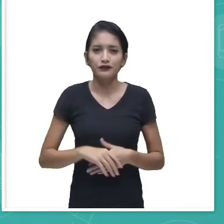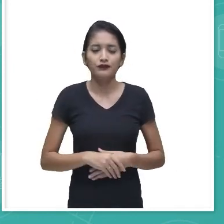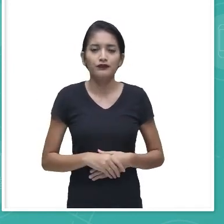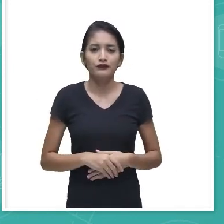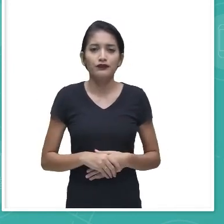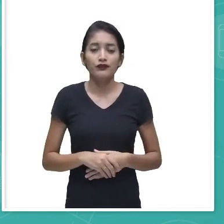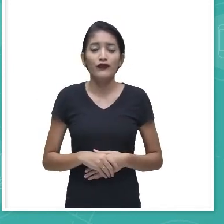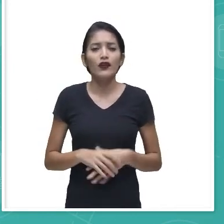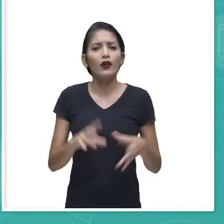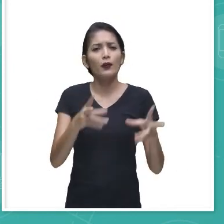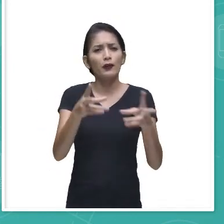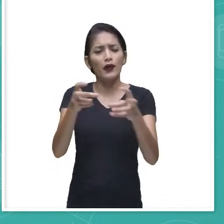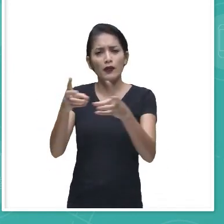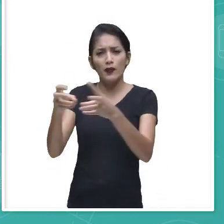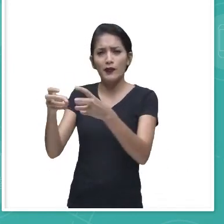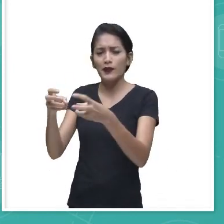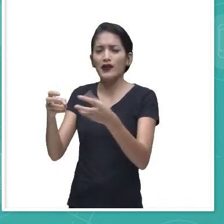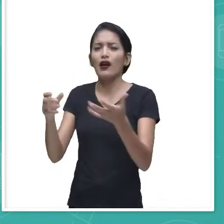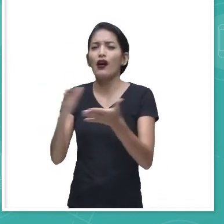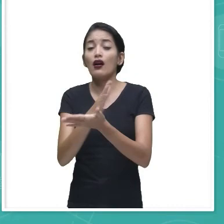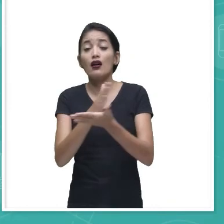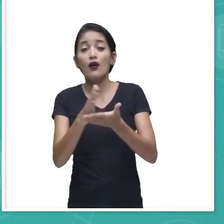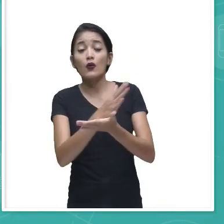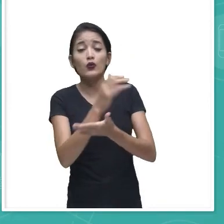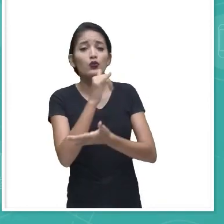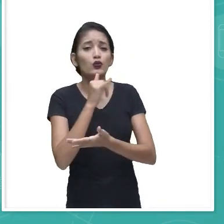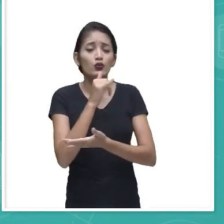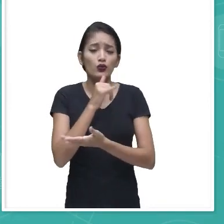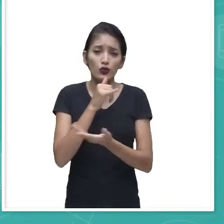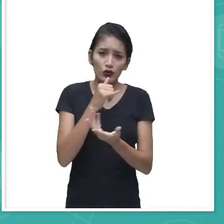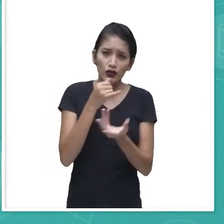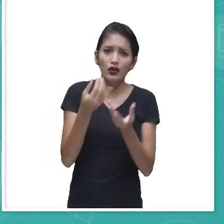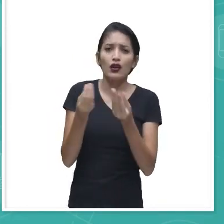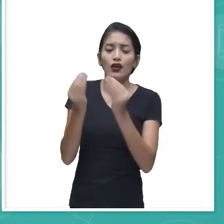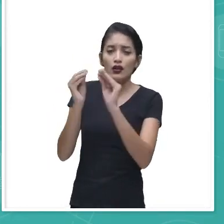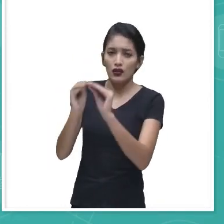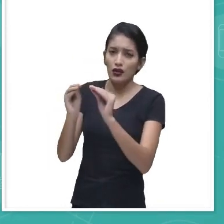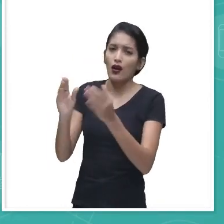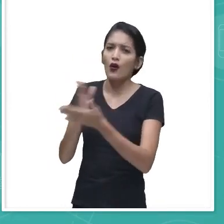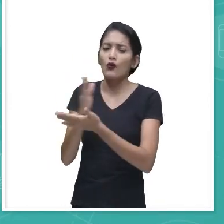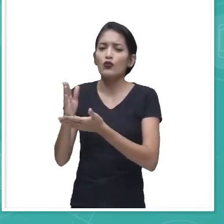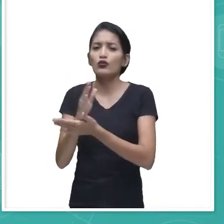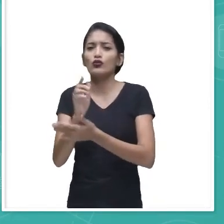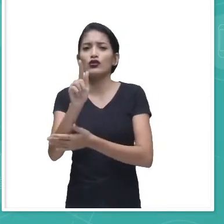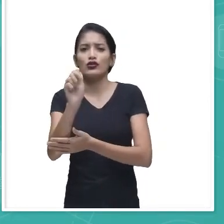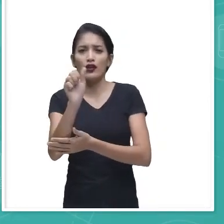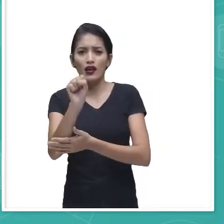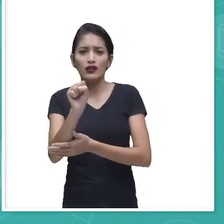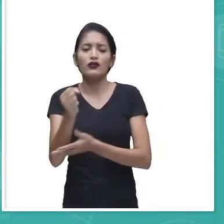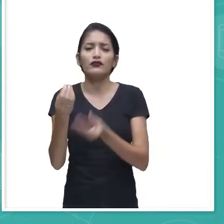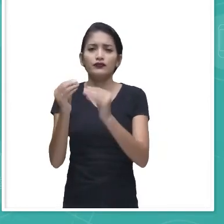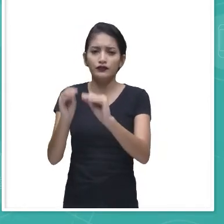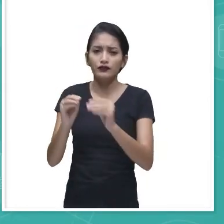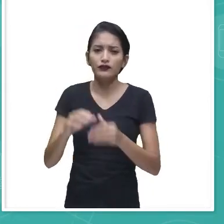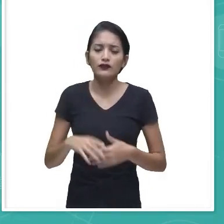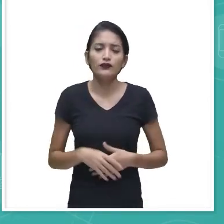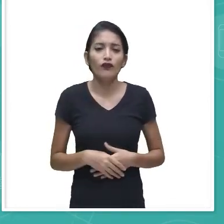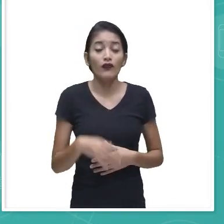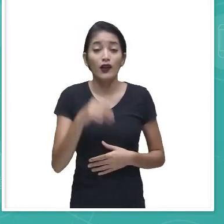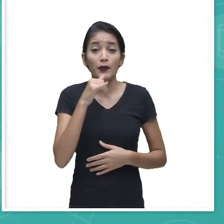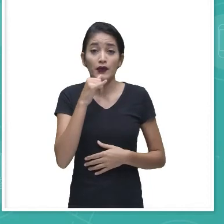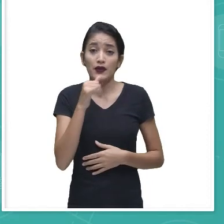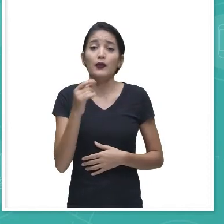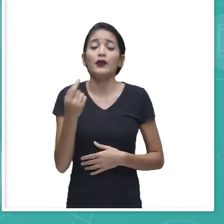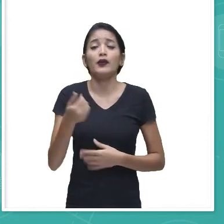a gente vai ver aqui alguns exemplos que nos mostra aí a utilização de alguns gases que a gente citou nessa questão, tá? Então, aqui nessa primeira